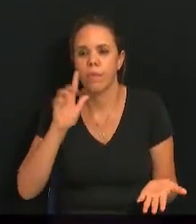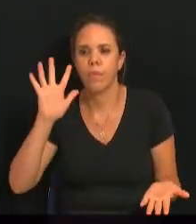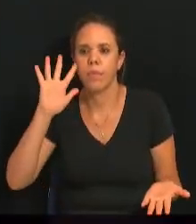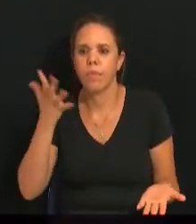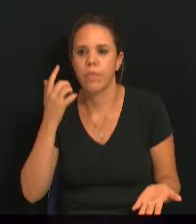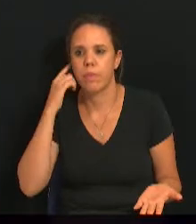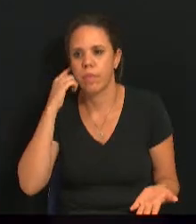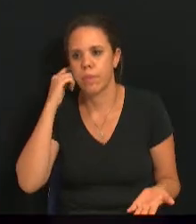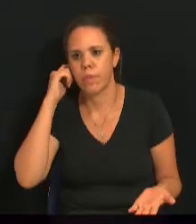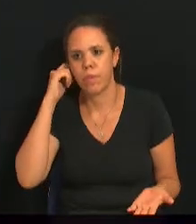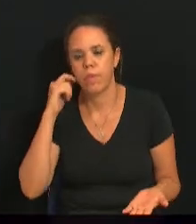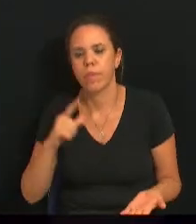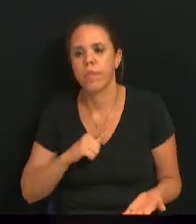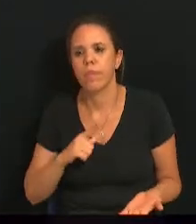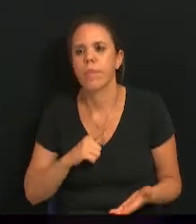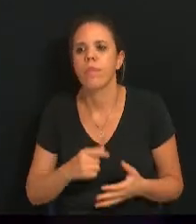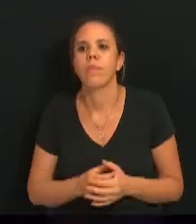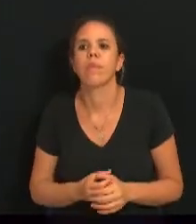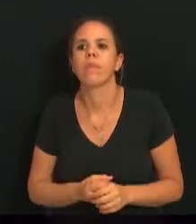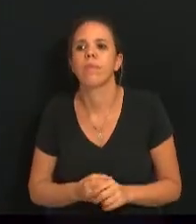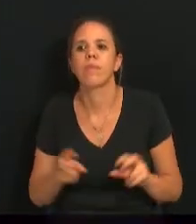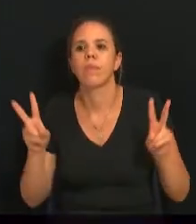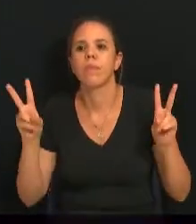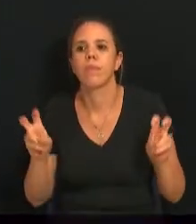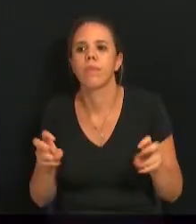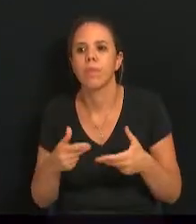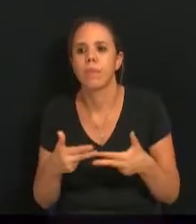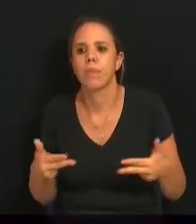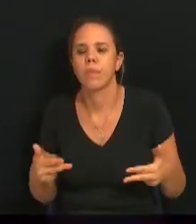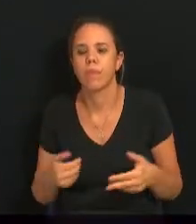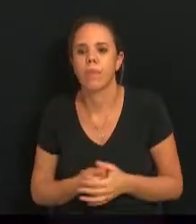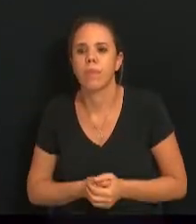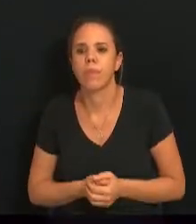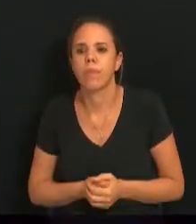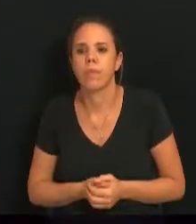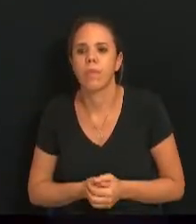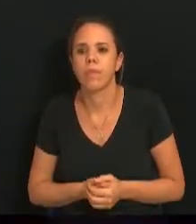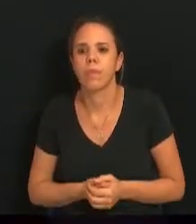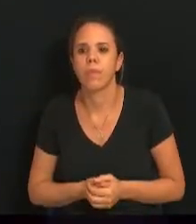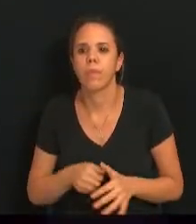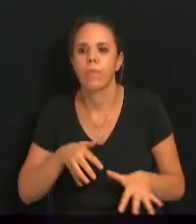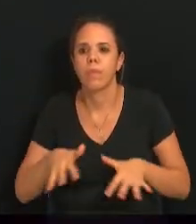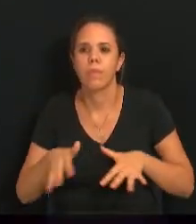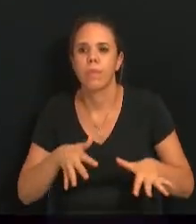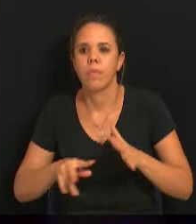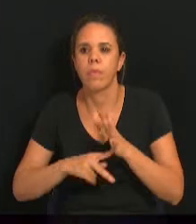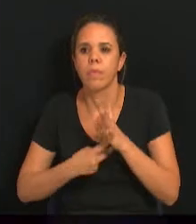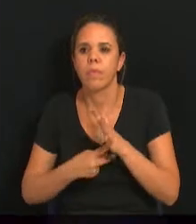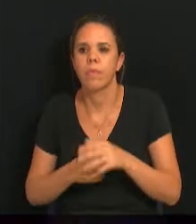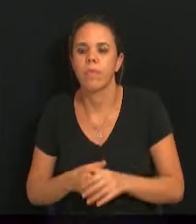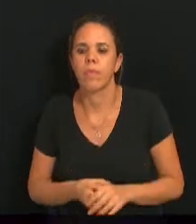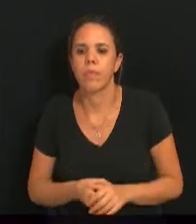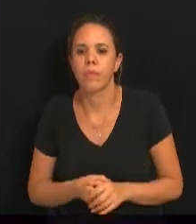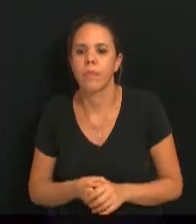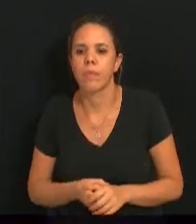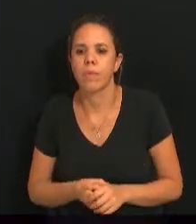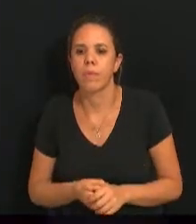pífios quando existem, né, em relação às nossas demandas via o movimento sindical.